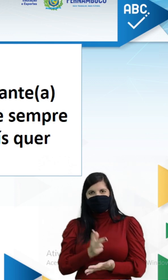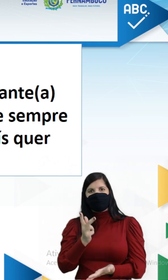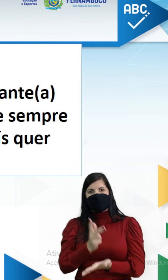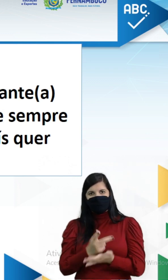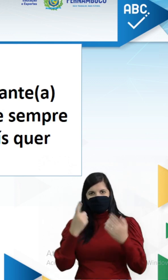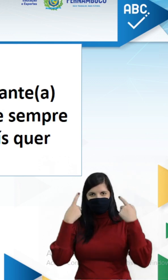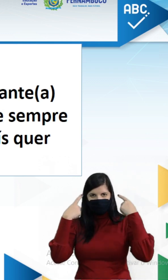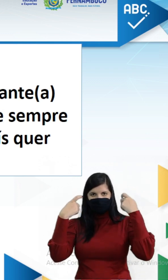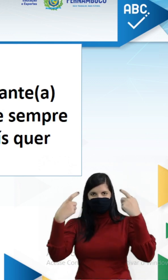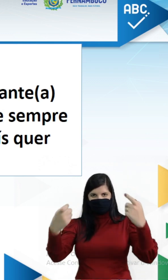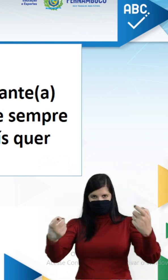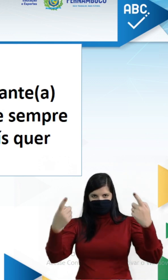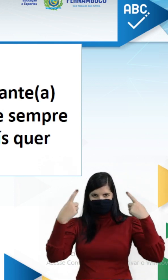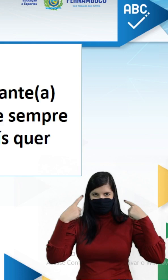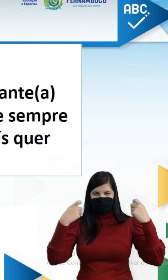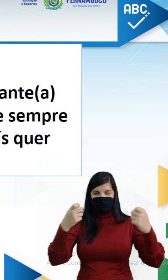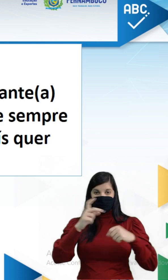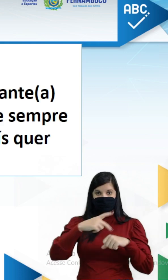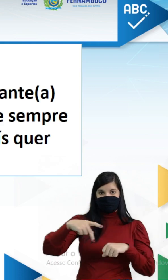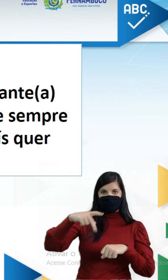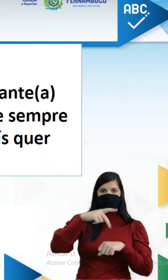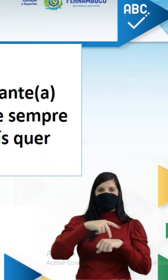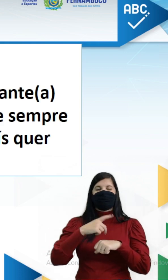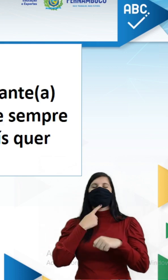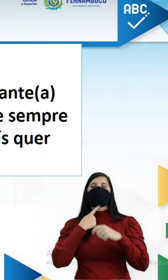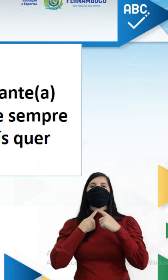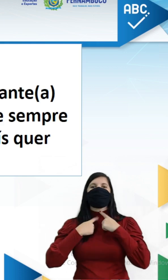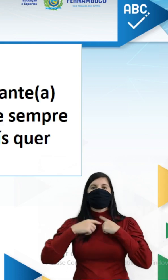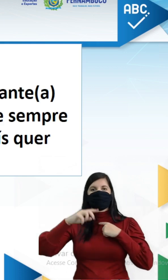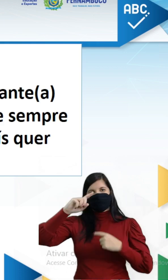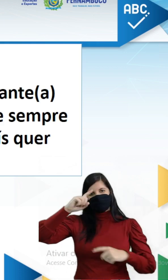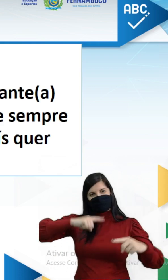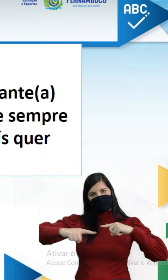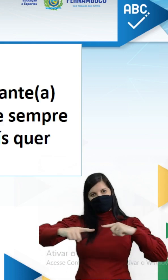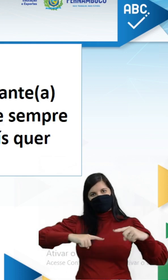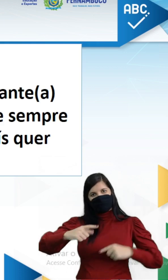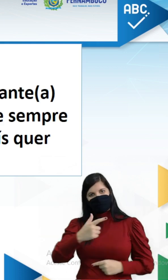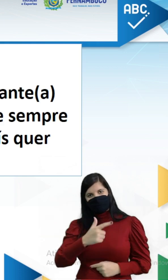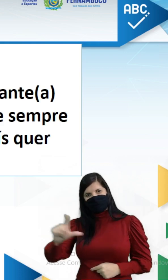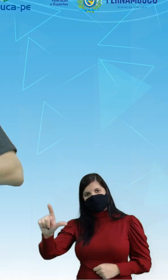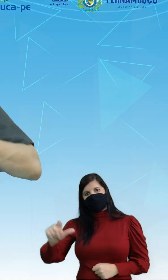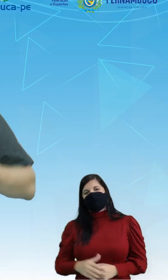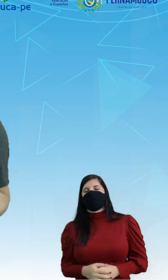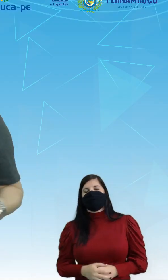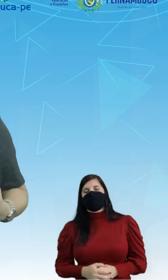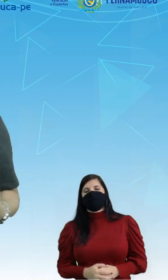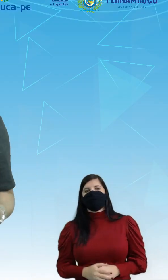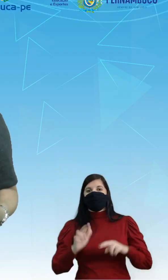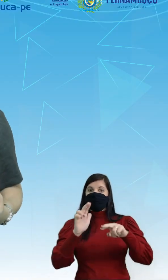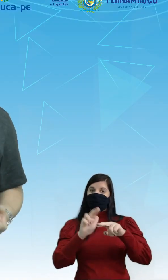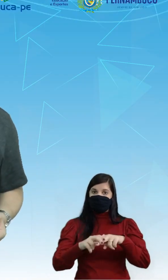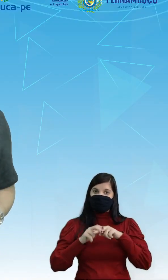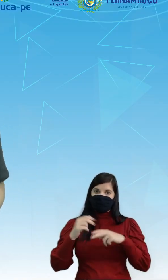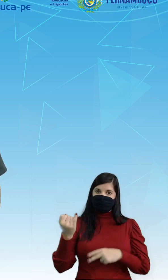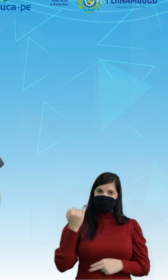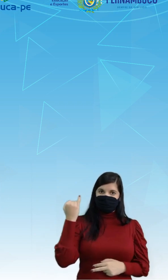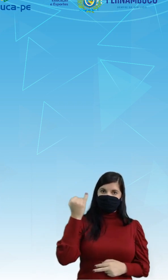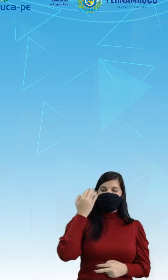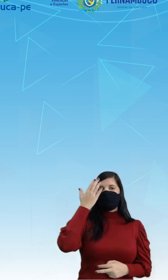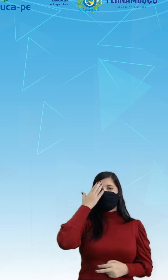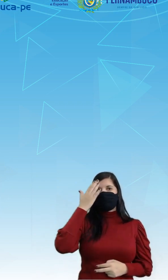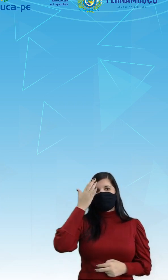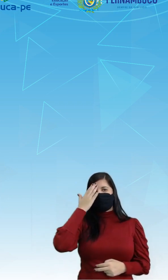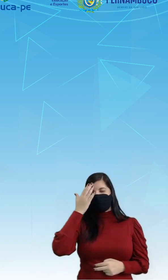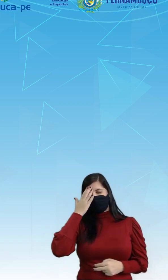em guerras, porque um país quer comandar o outro. Então, vejam só a importância de entender o que